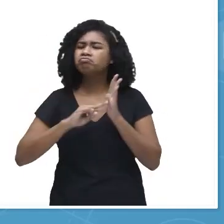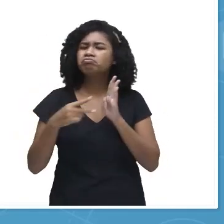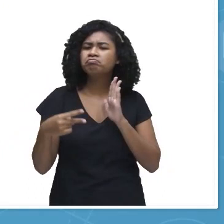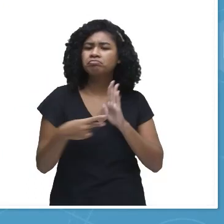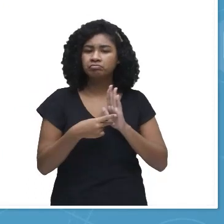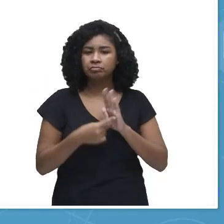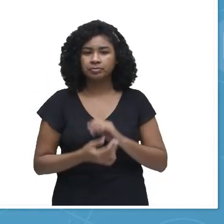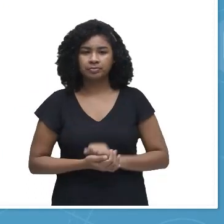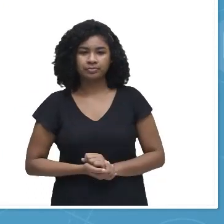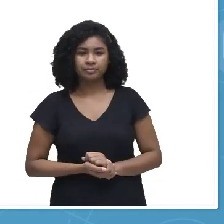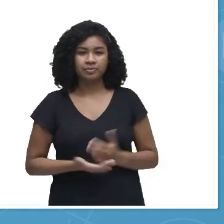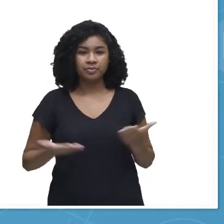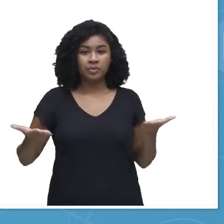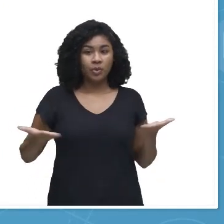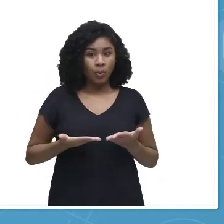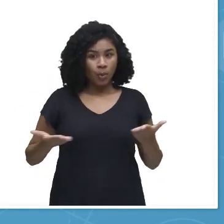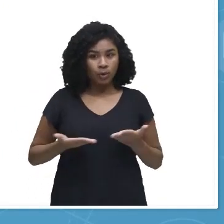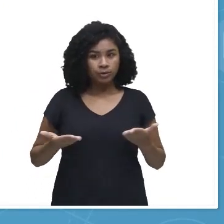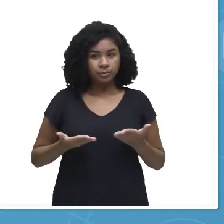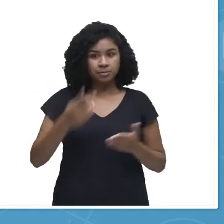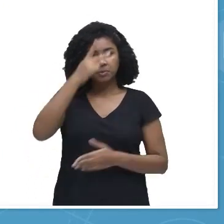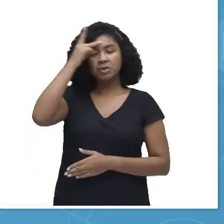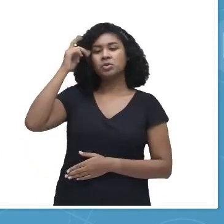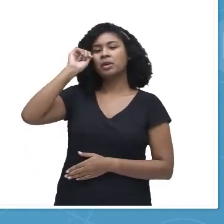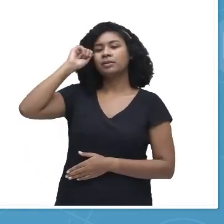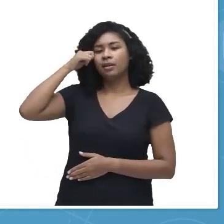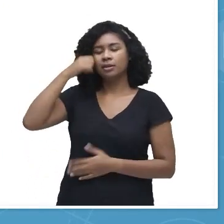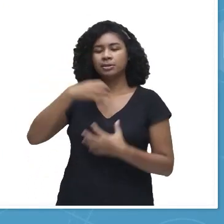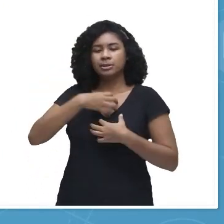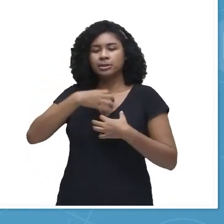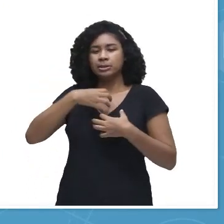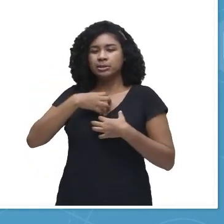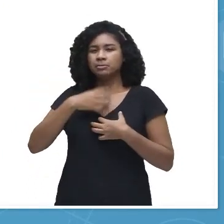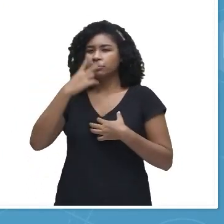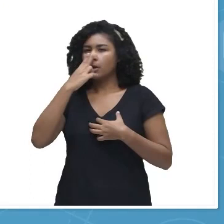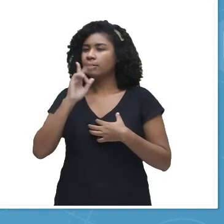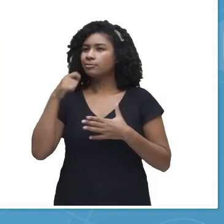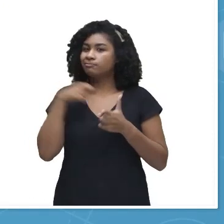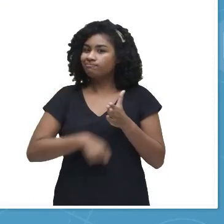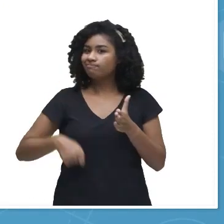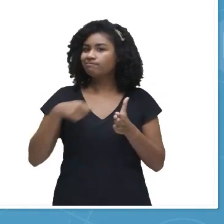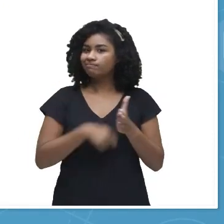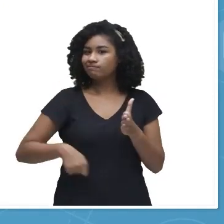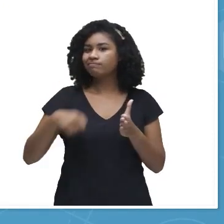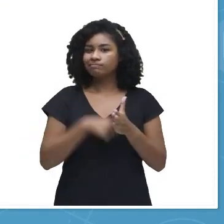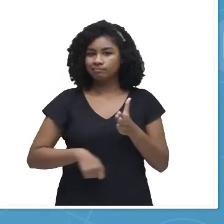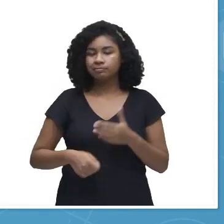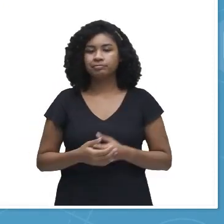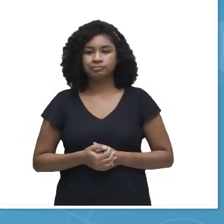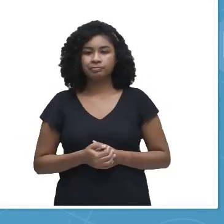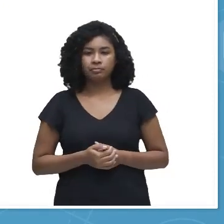própria existência já é um desafio, pois cada lugar novo e cada pessoa nova exigem